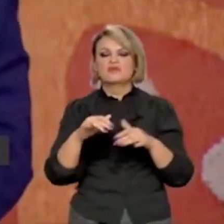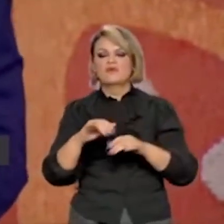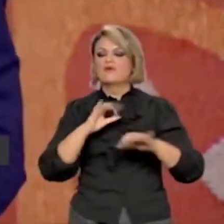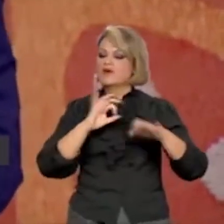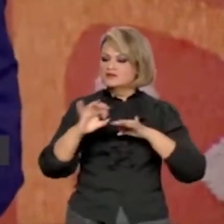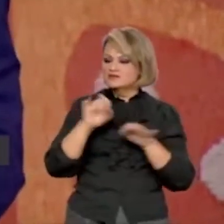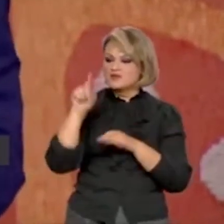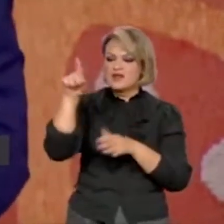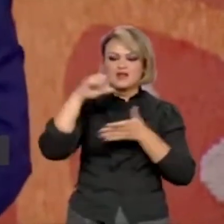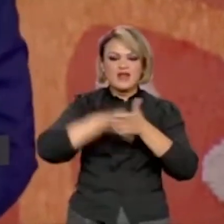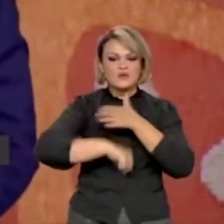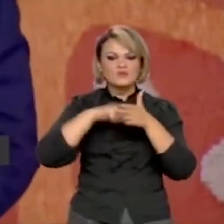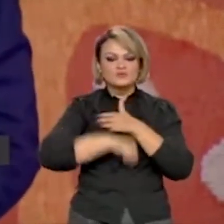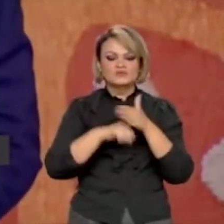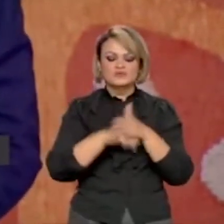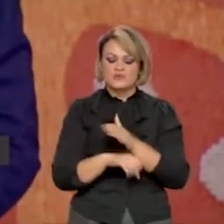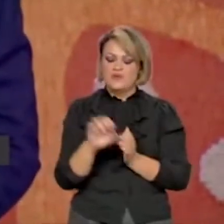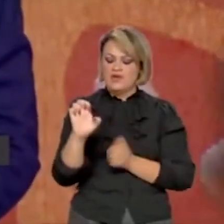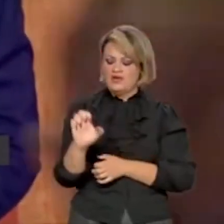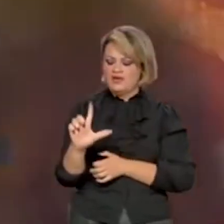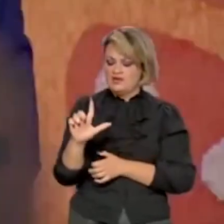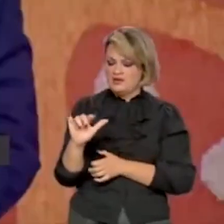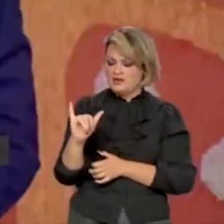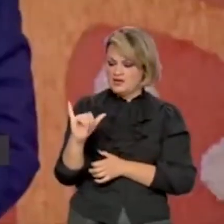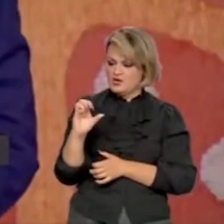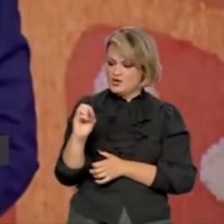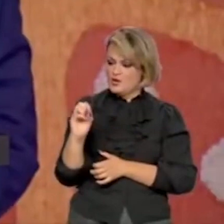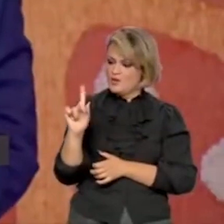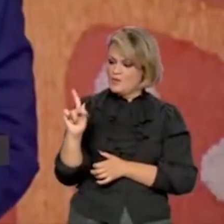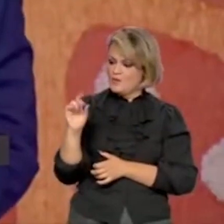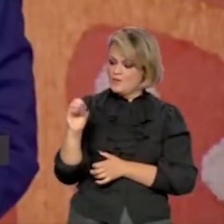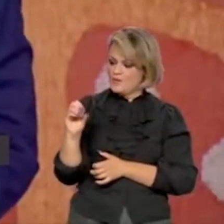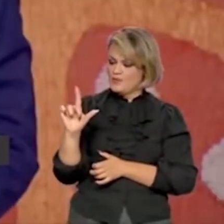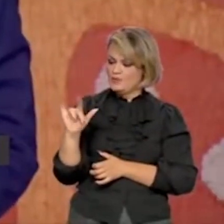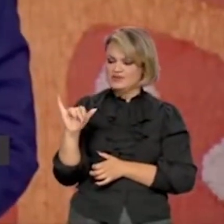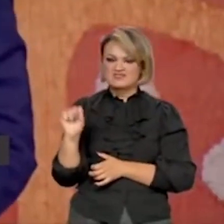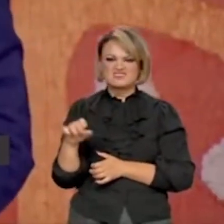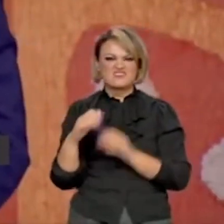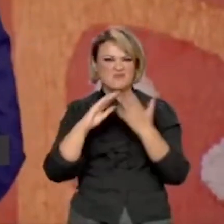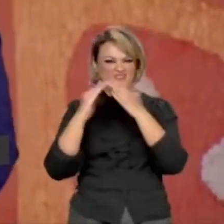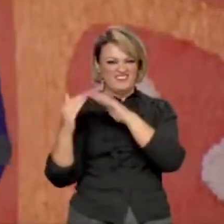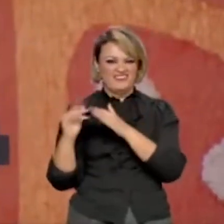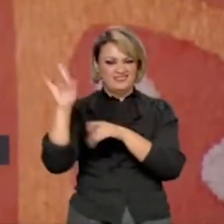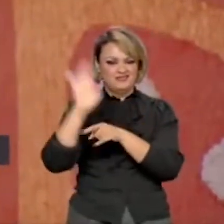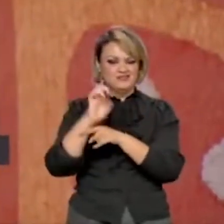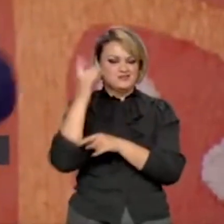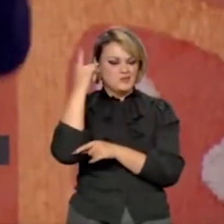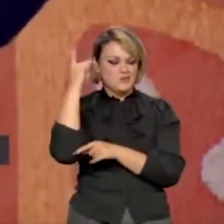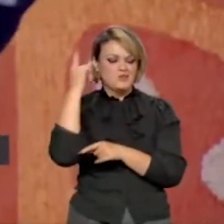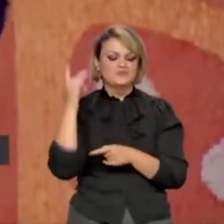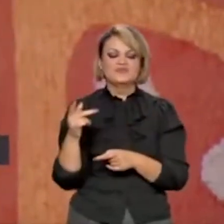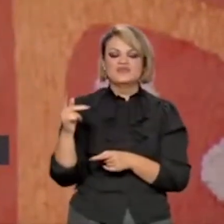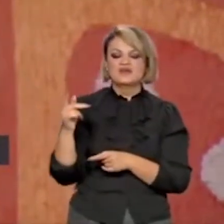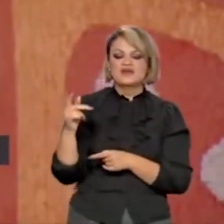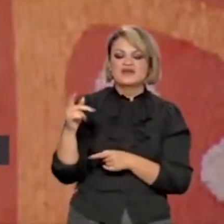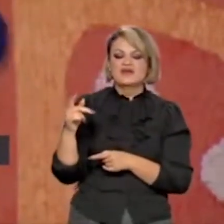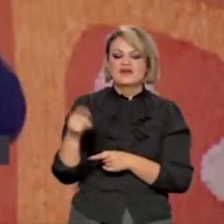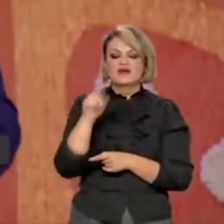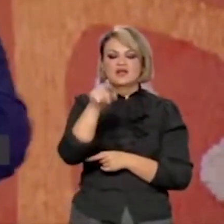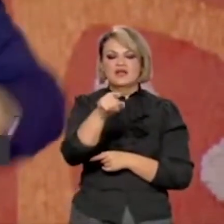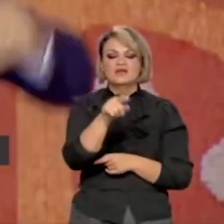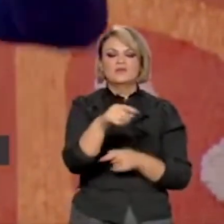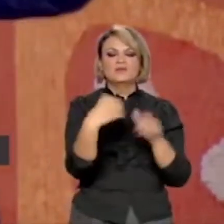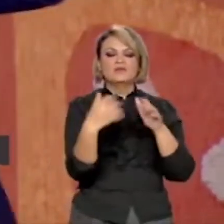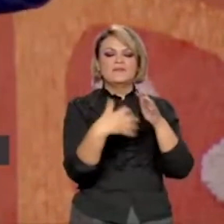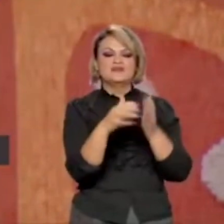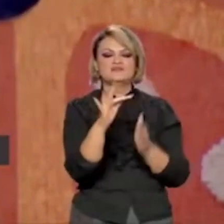lá da luta no Heliópolis né Cleide da onnas de Heliópolis na maior favela da cidade de São Paulo é o tempo da